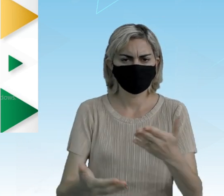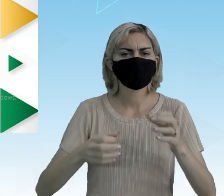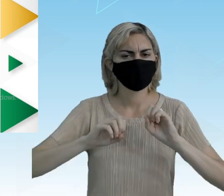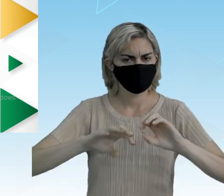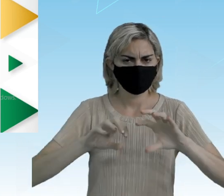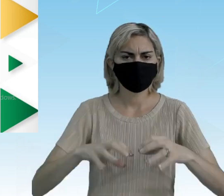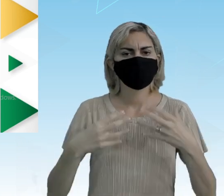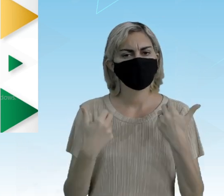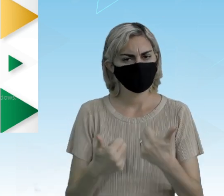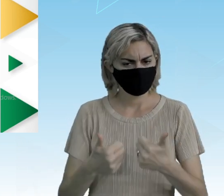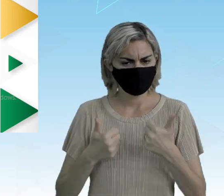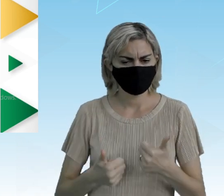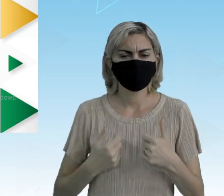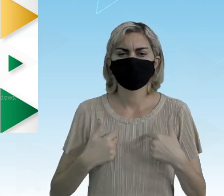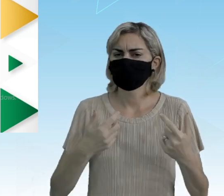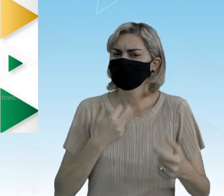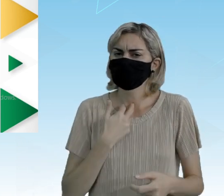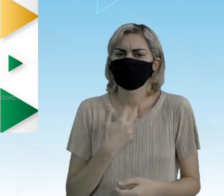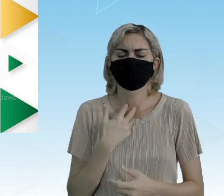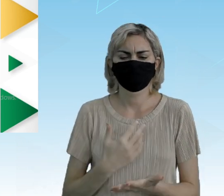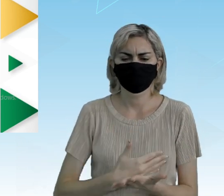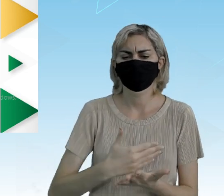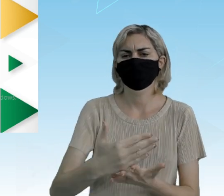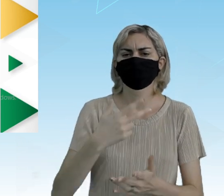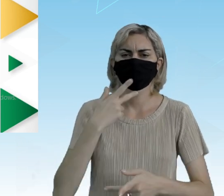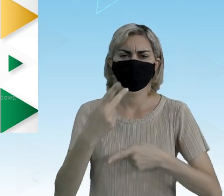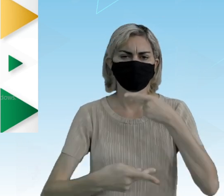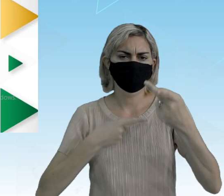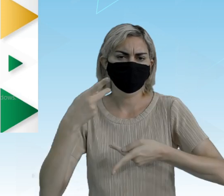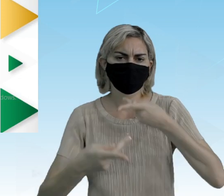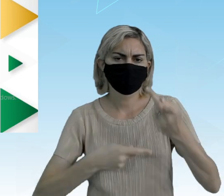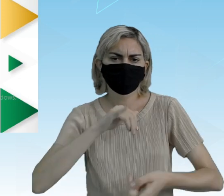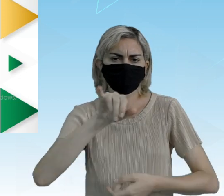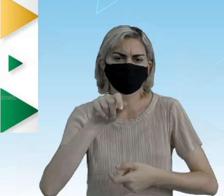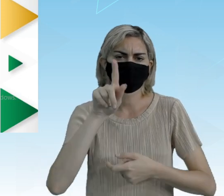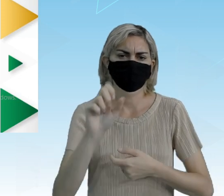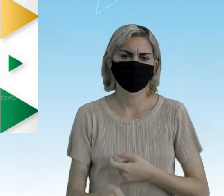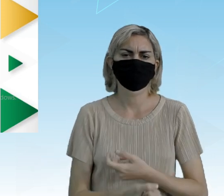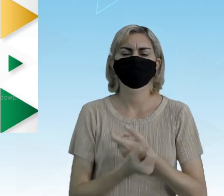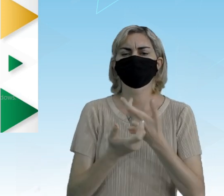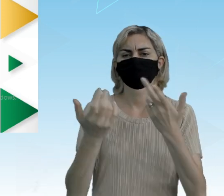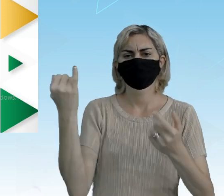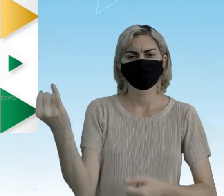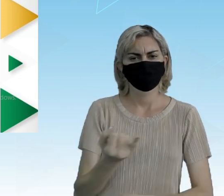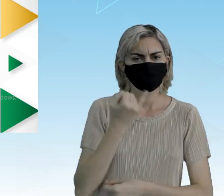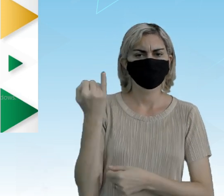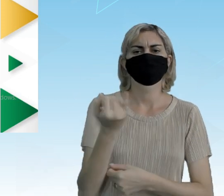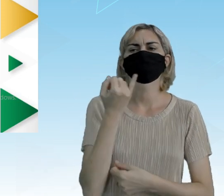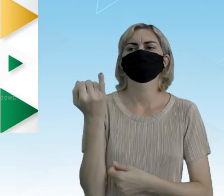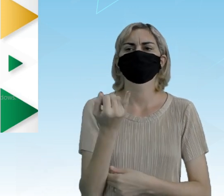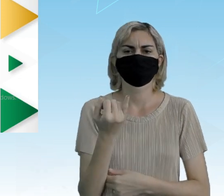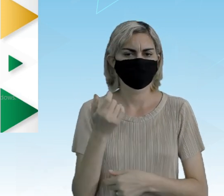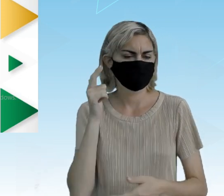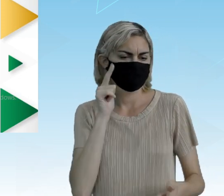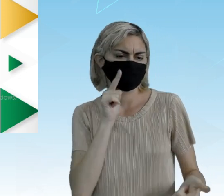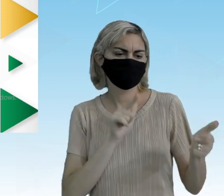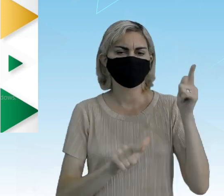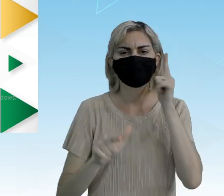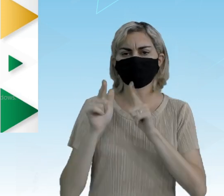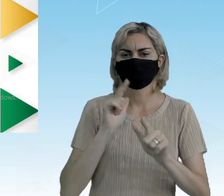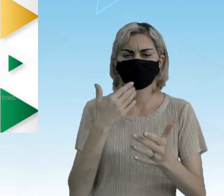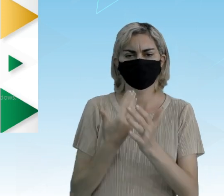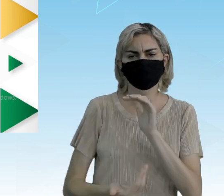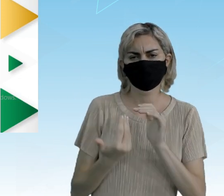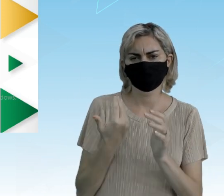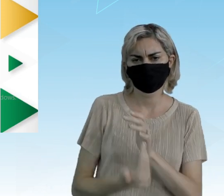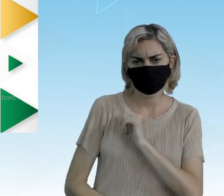ensina muito e eu não poderia começar a falar sobre os jogos e não falar sobre a importância do ganhar e